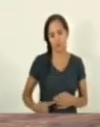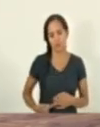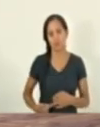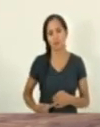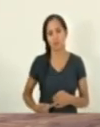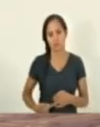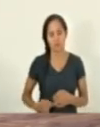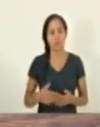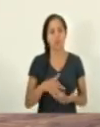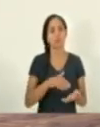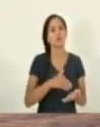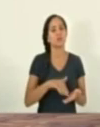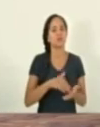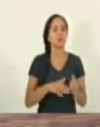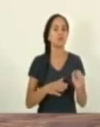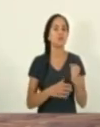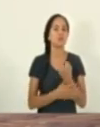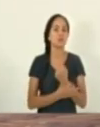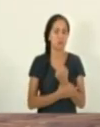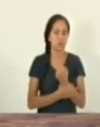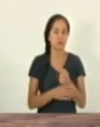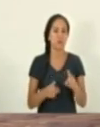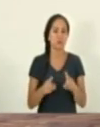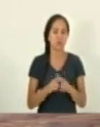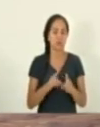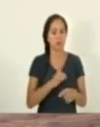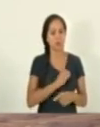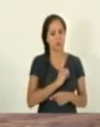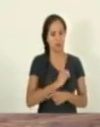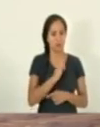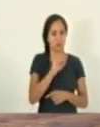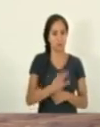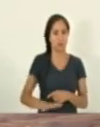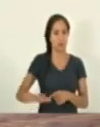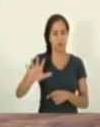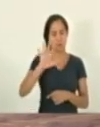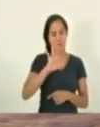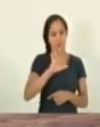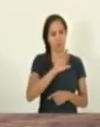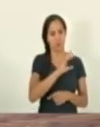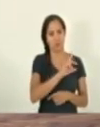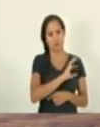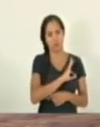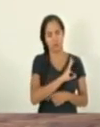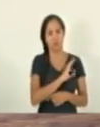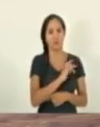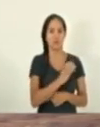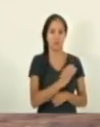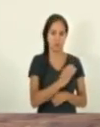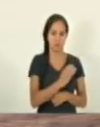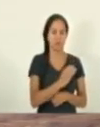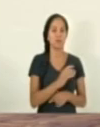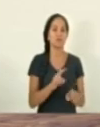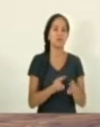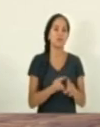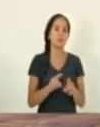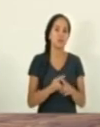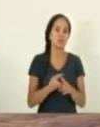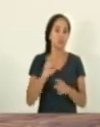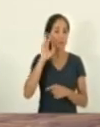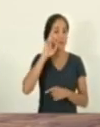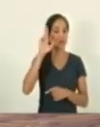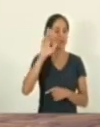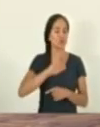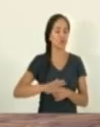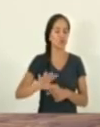ao secretário de Segurança, ao delegado-geral da Polícia Civil e ao delegado-chefe da Divisão de Homicídios e Proteção a Pessoas.